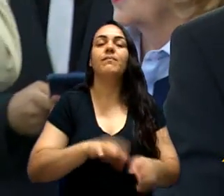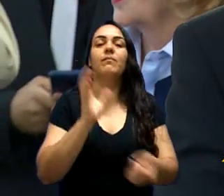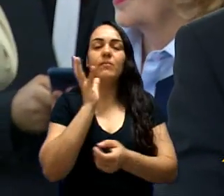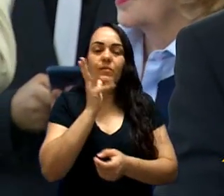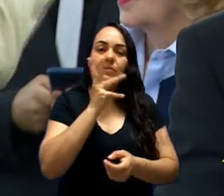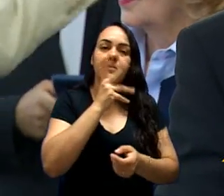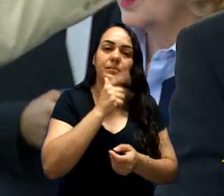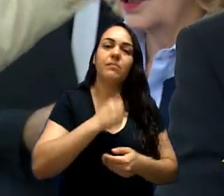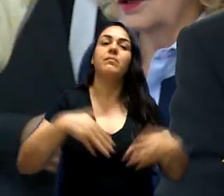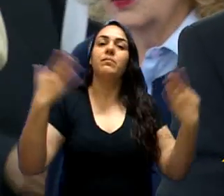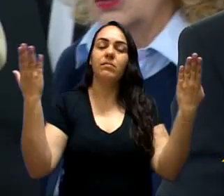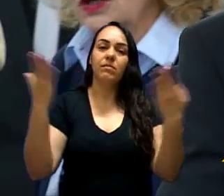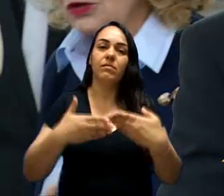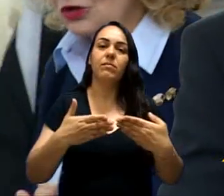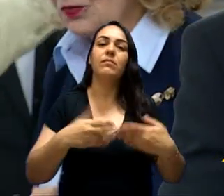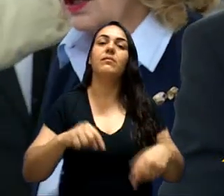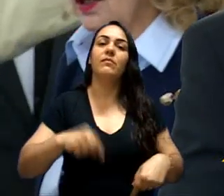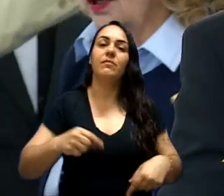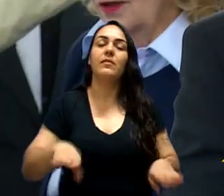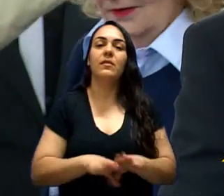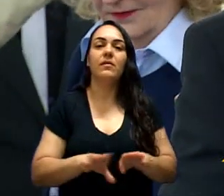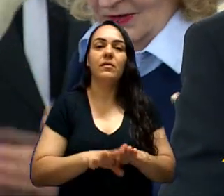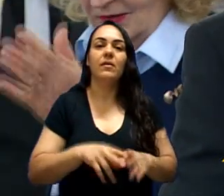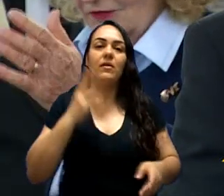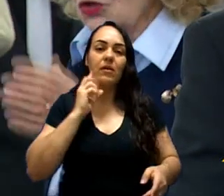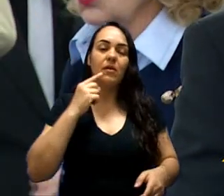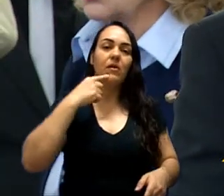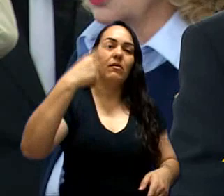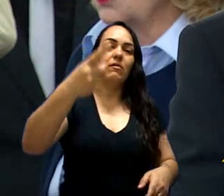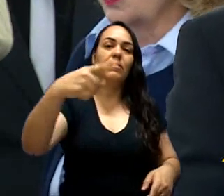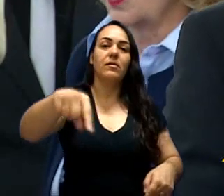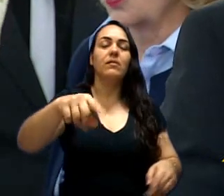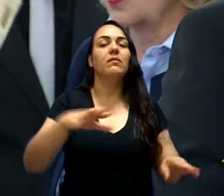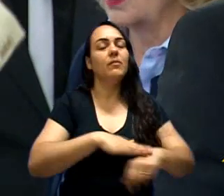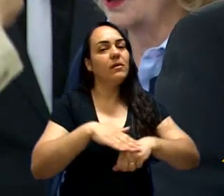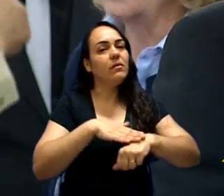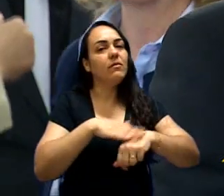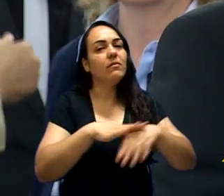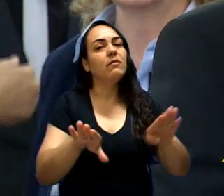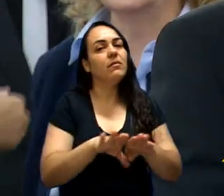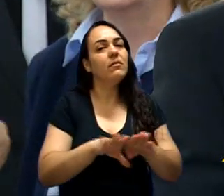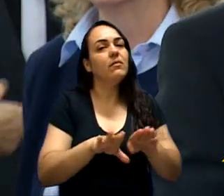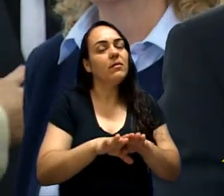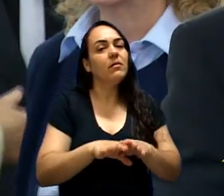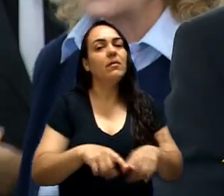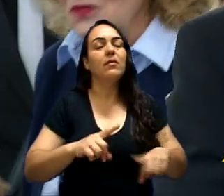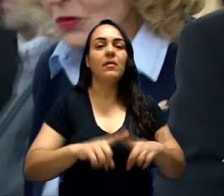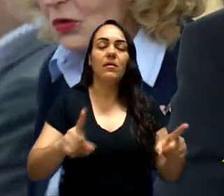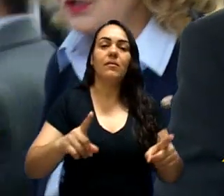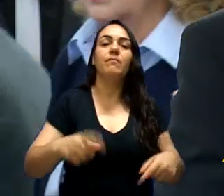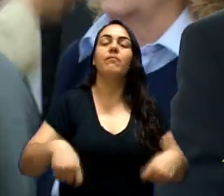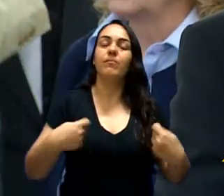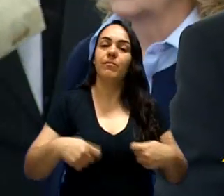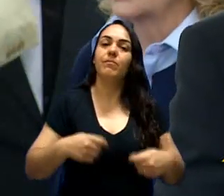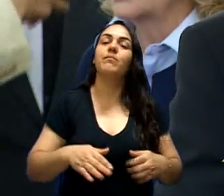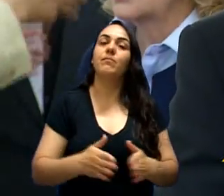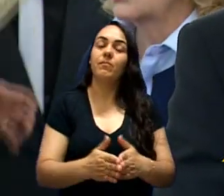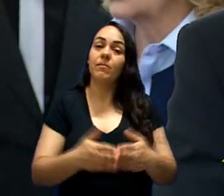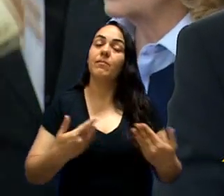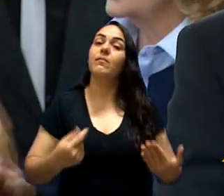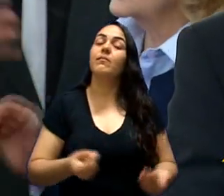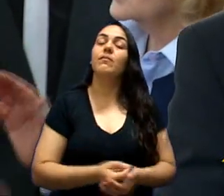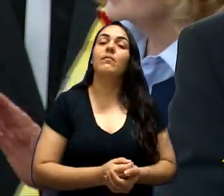Então, eu fui até a Vossa Excelência, inclusive, para falar que para não acatar a deliberação, mas o regimento foi